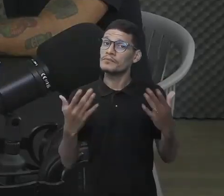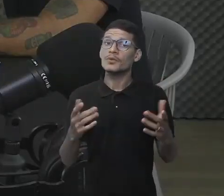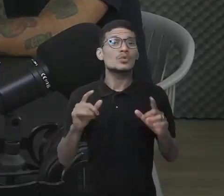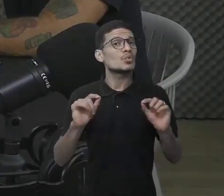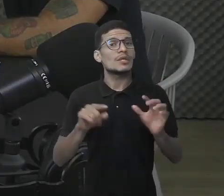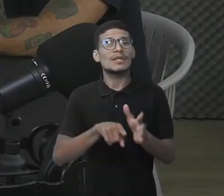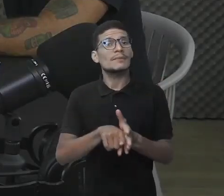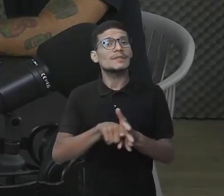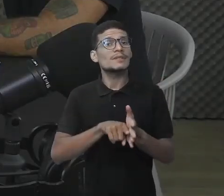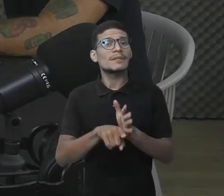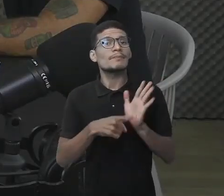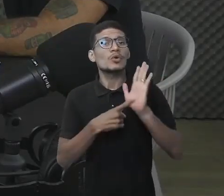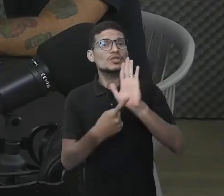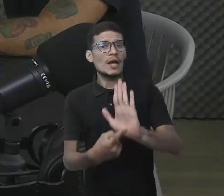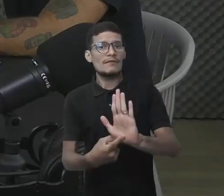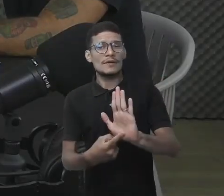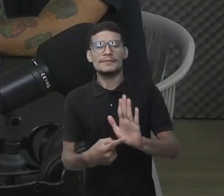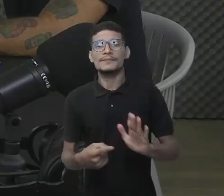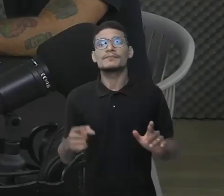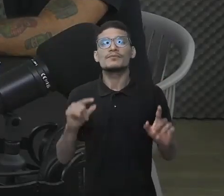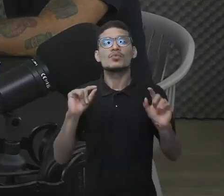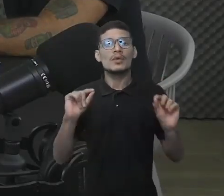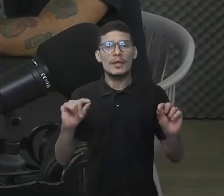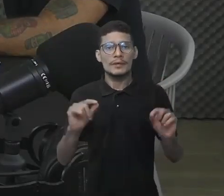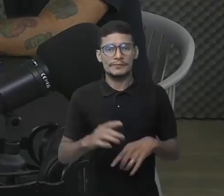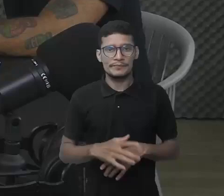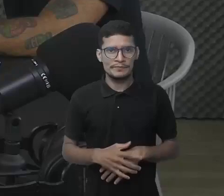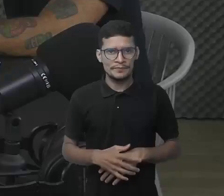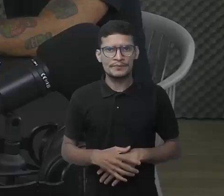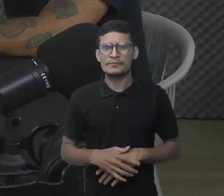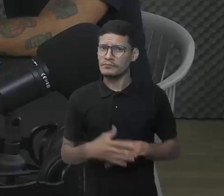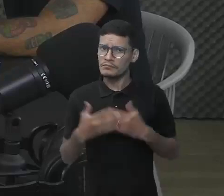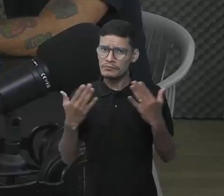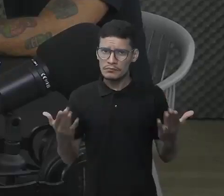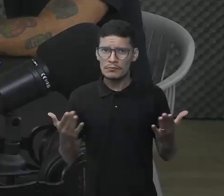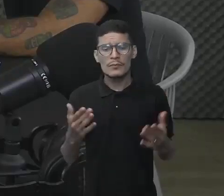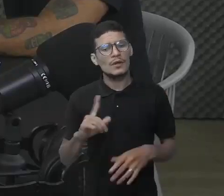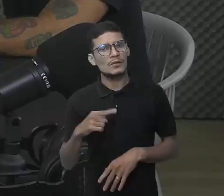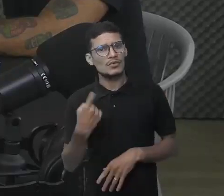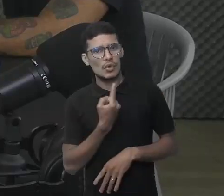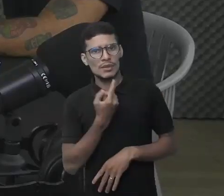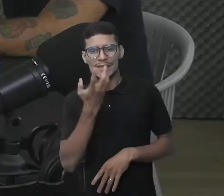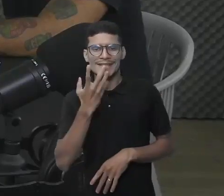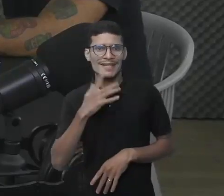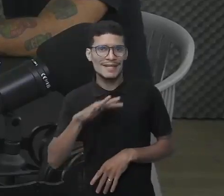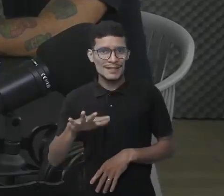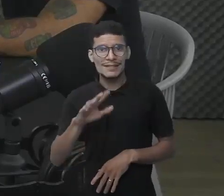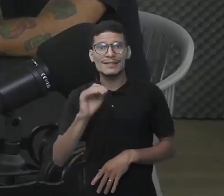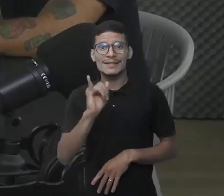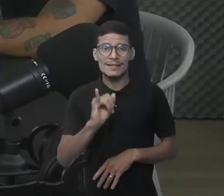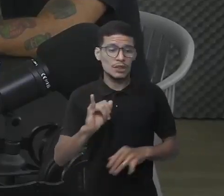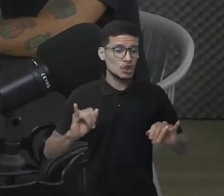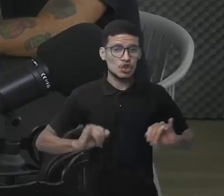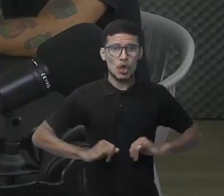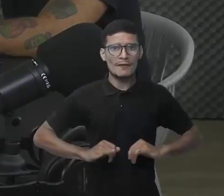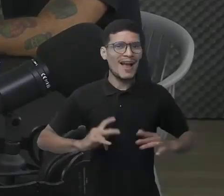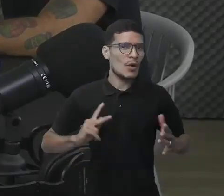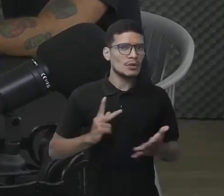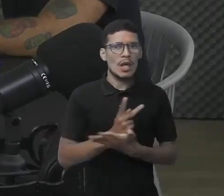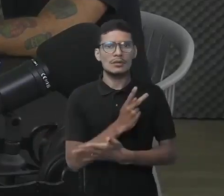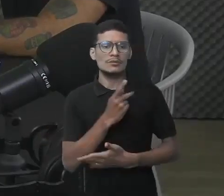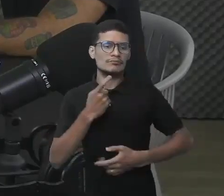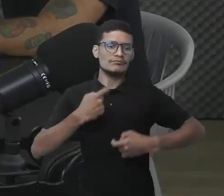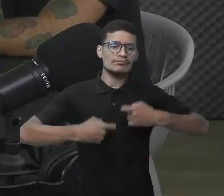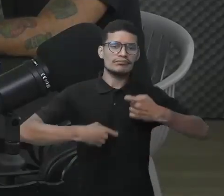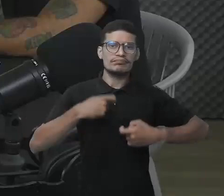pesquisa revelou, né? Que as nossas crianças, quando sofrem violência sexual,